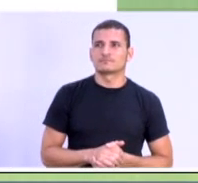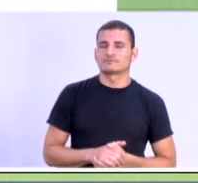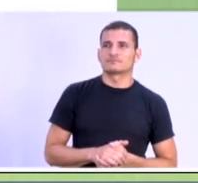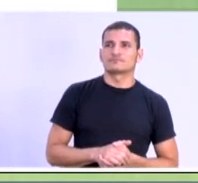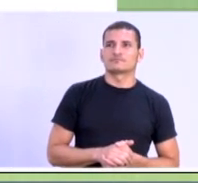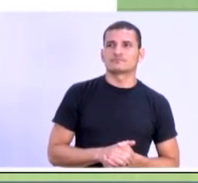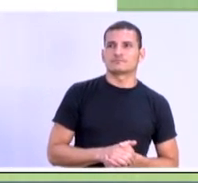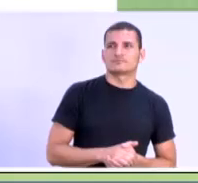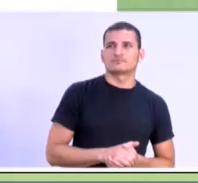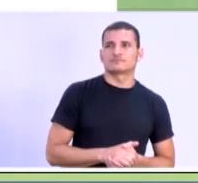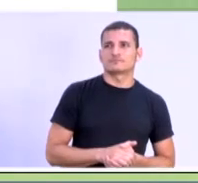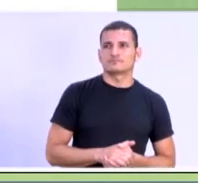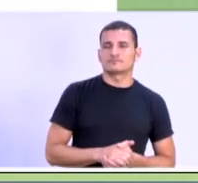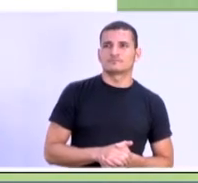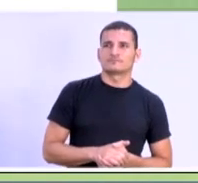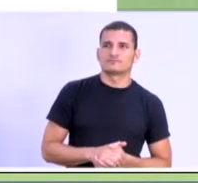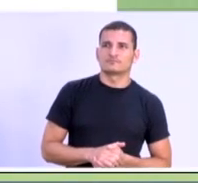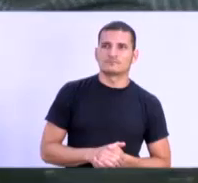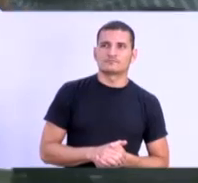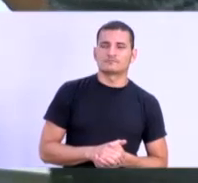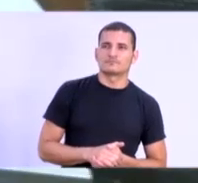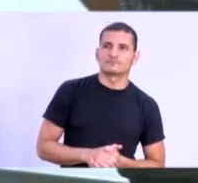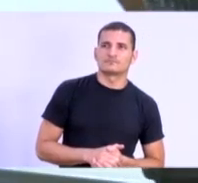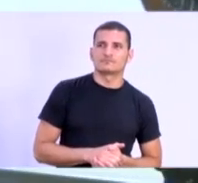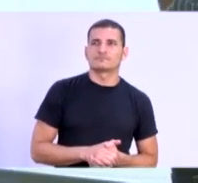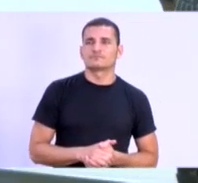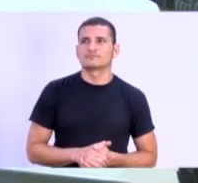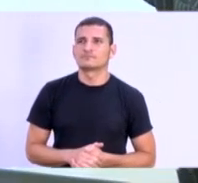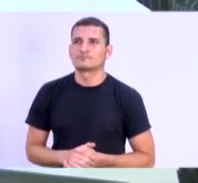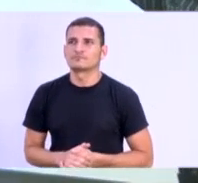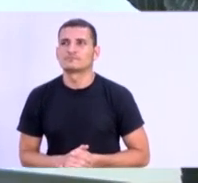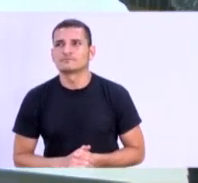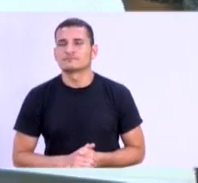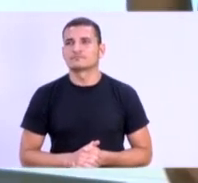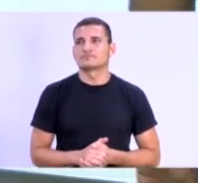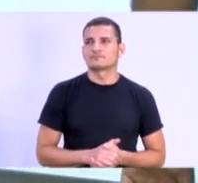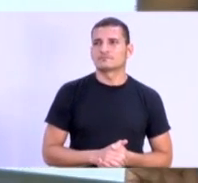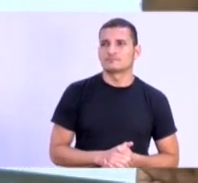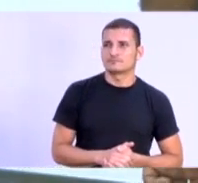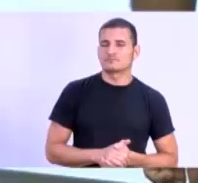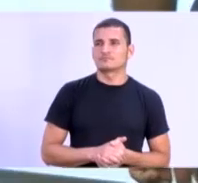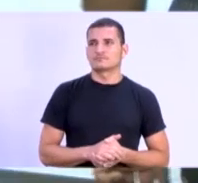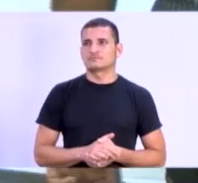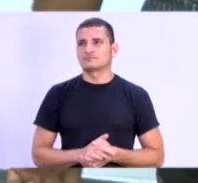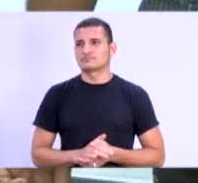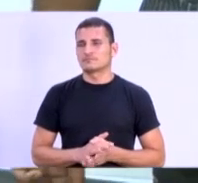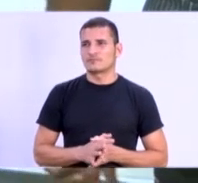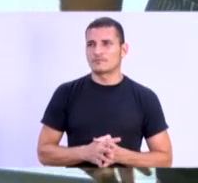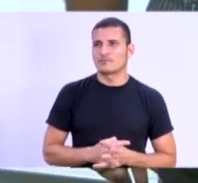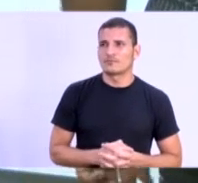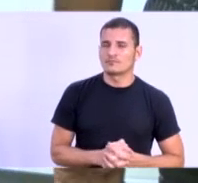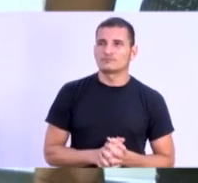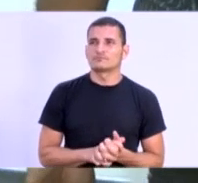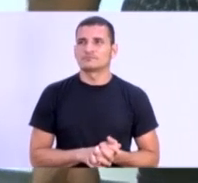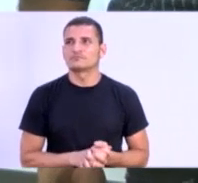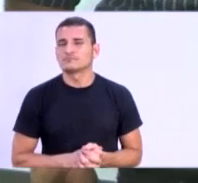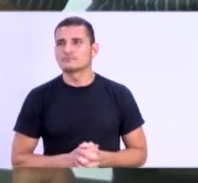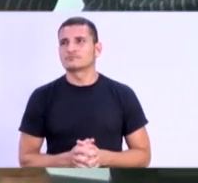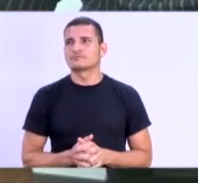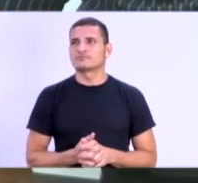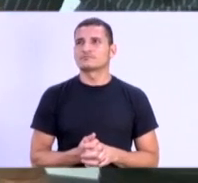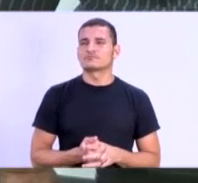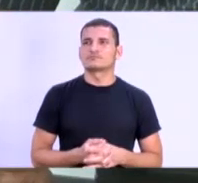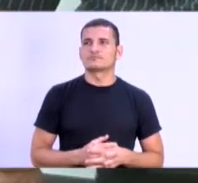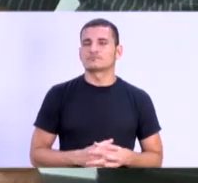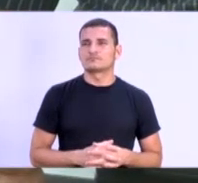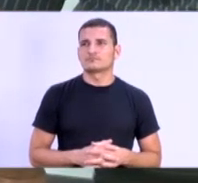tá? E pelas regras, lembrando aí da aula 2, gente, aqui a gente está na aula 2, esses atributos, eles